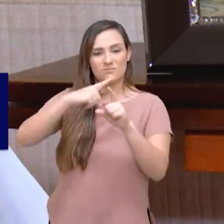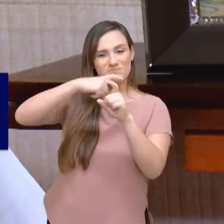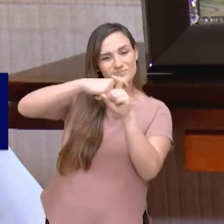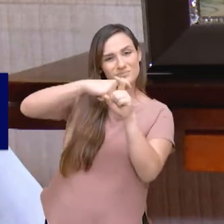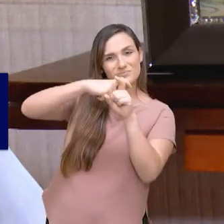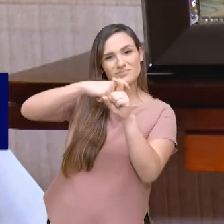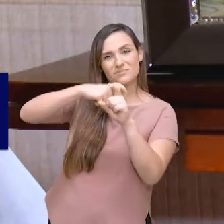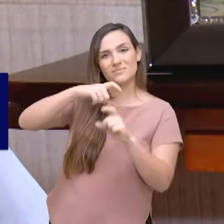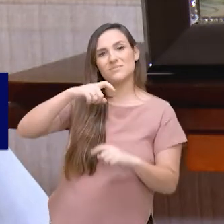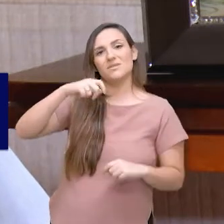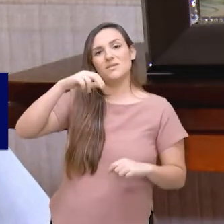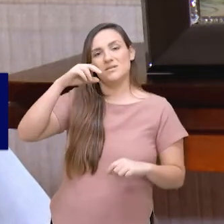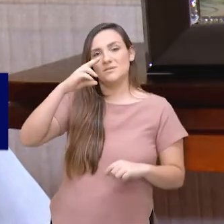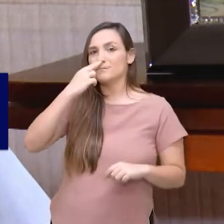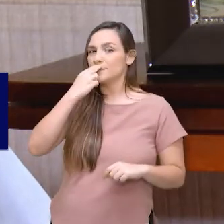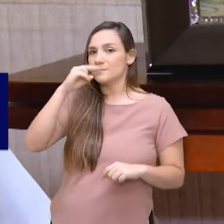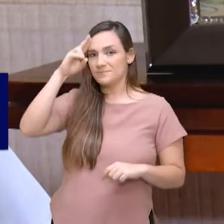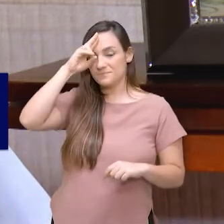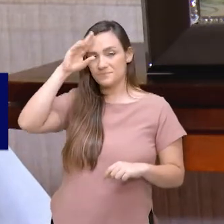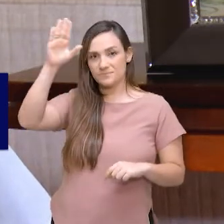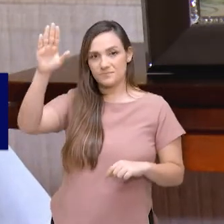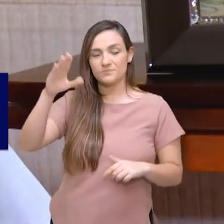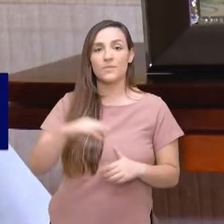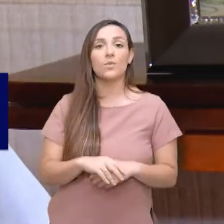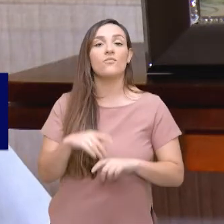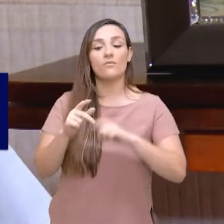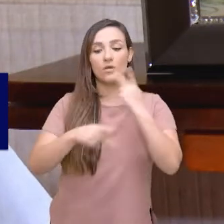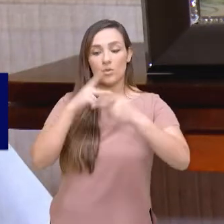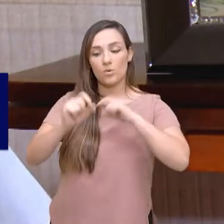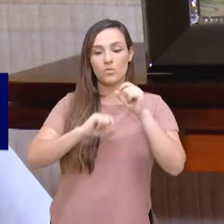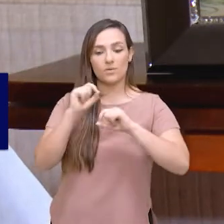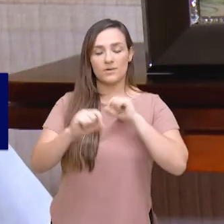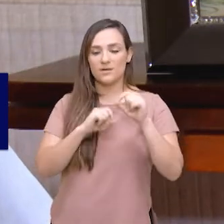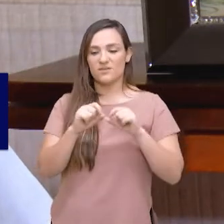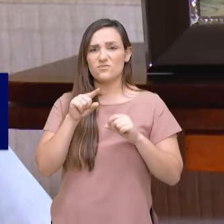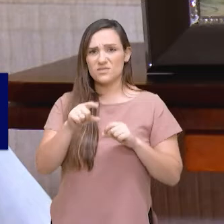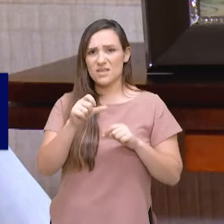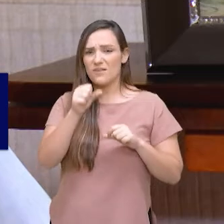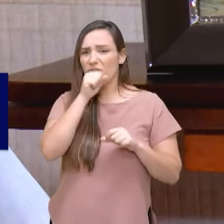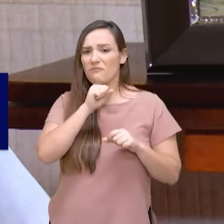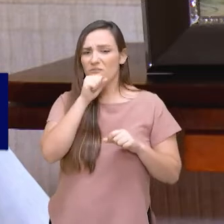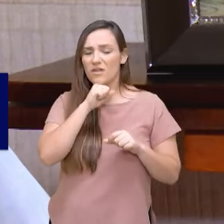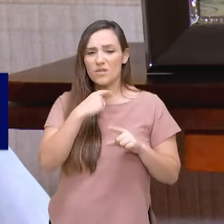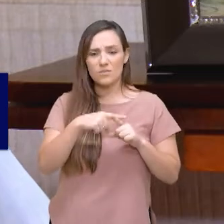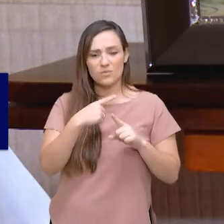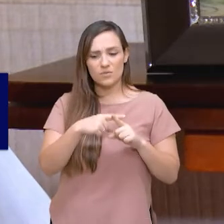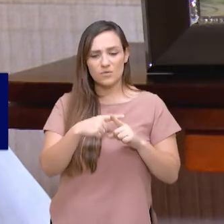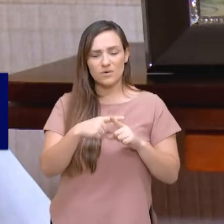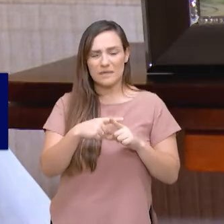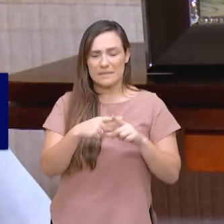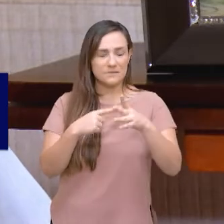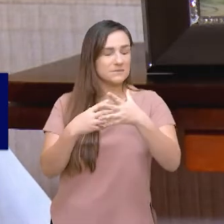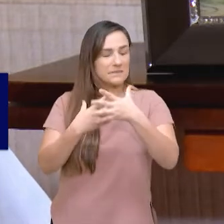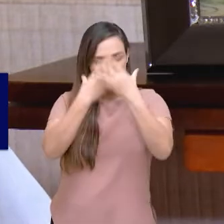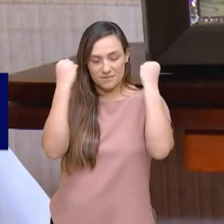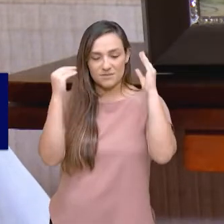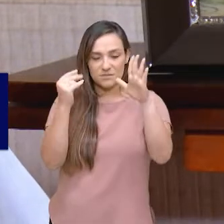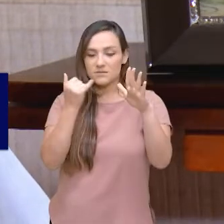Ele afirmou certa vez que não se envelhece com o passar dos anos. Aliás,